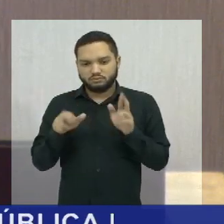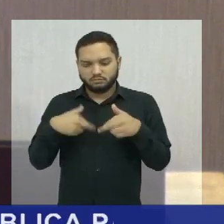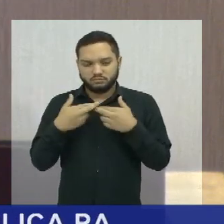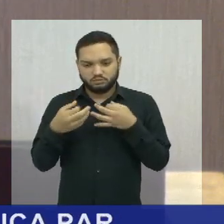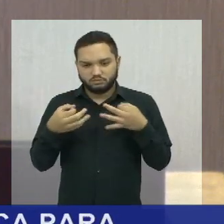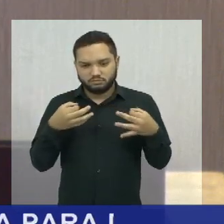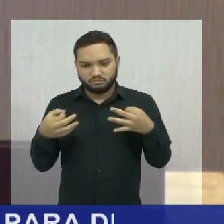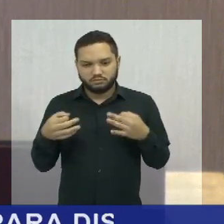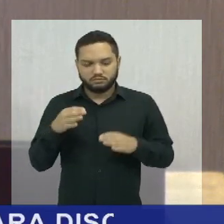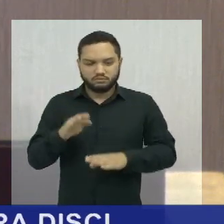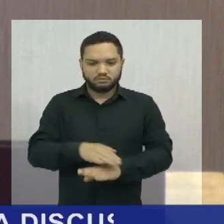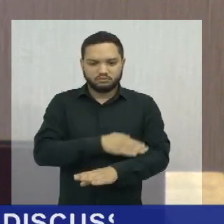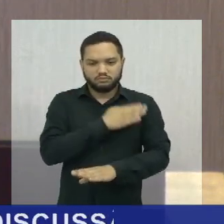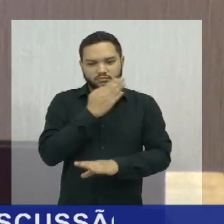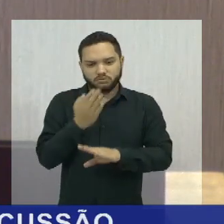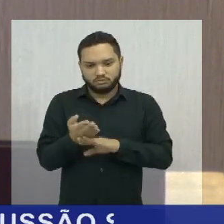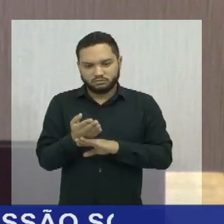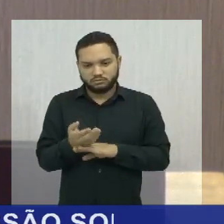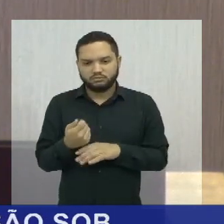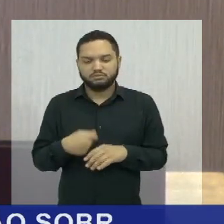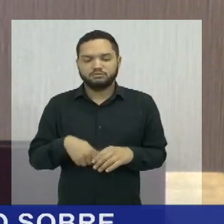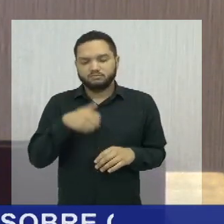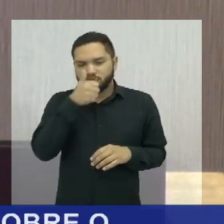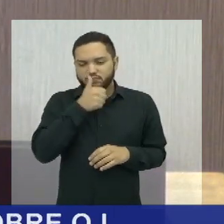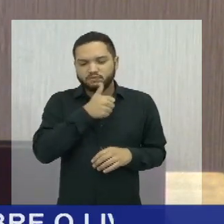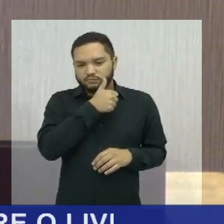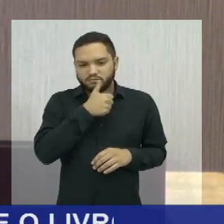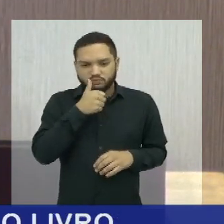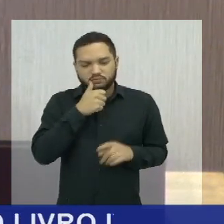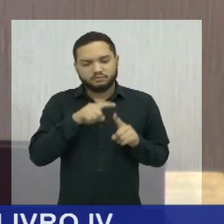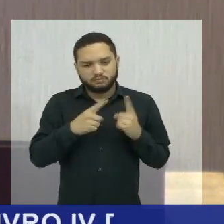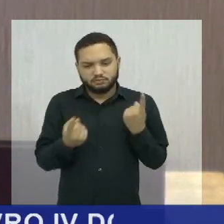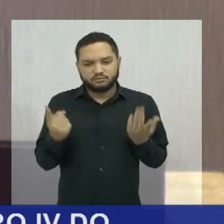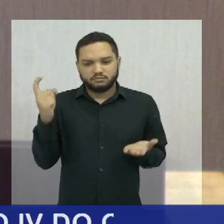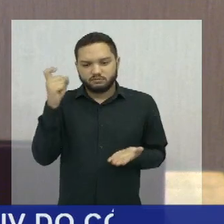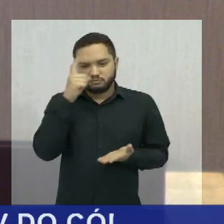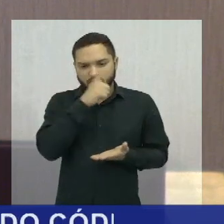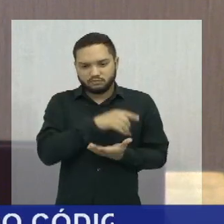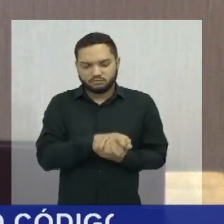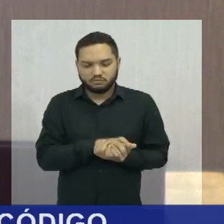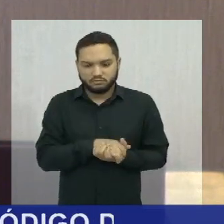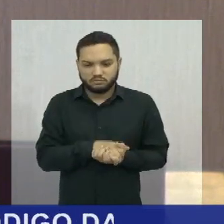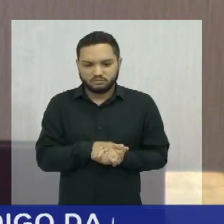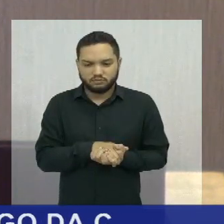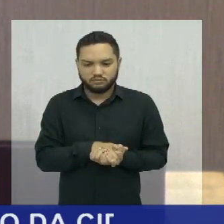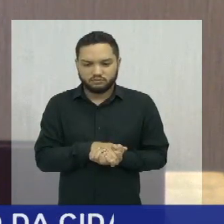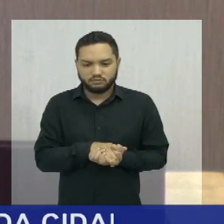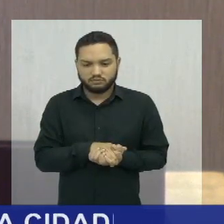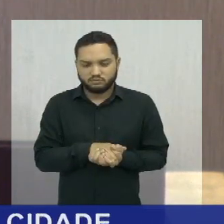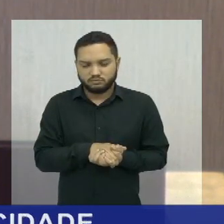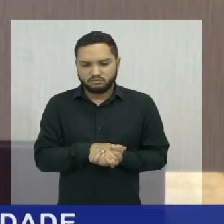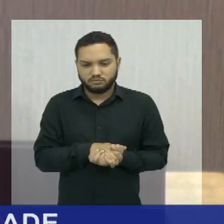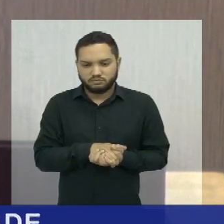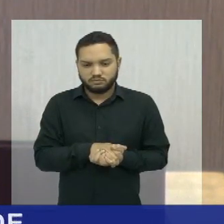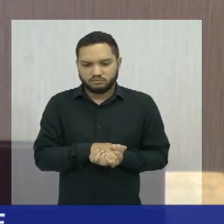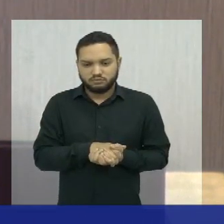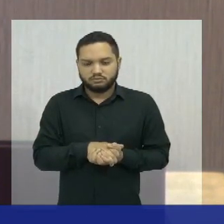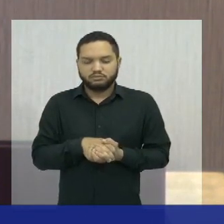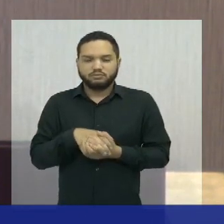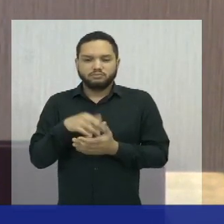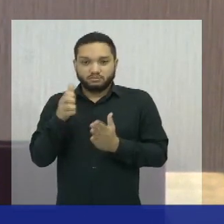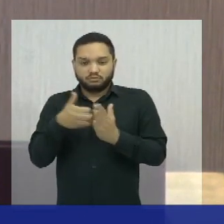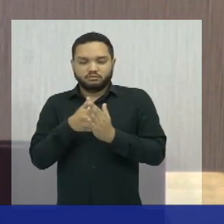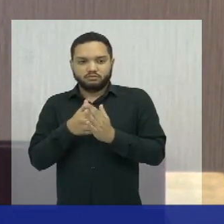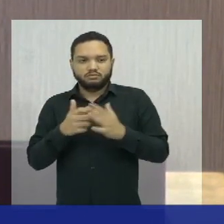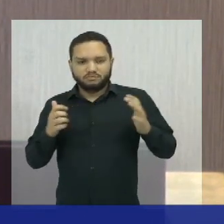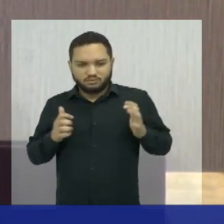audiência? Temos que nos sacrificar, mas é difícil. Talvez para os maiores sejam mais fáceis, mas que